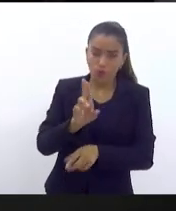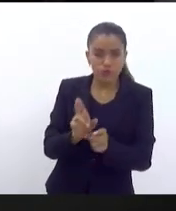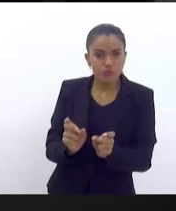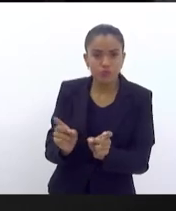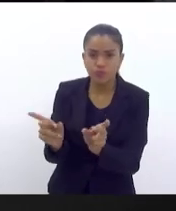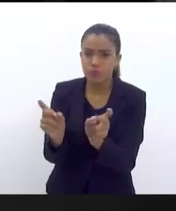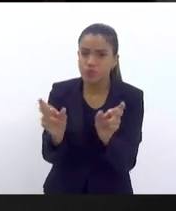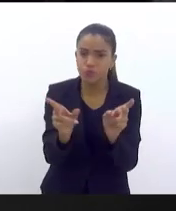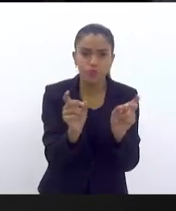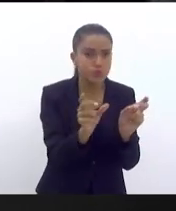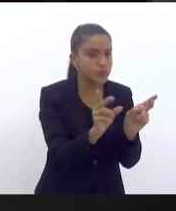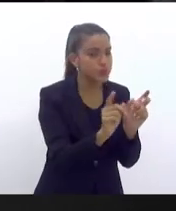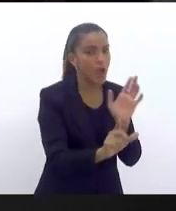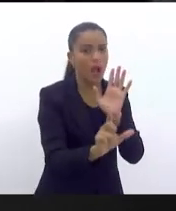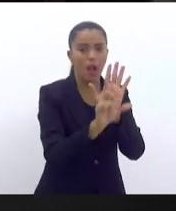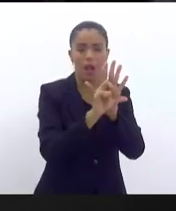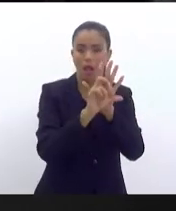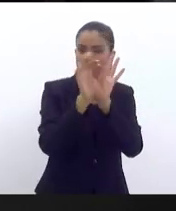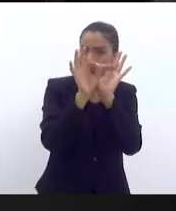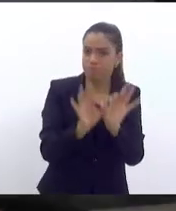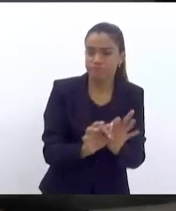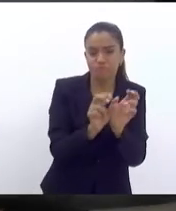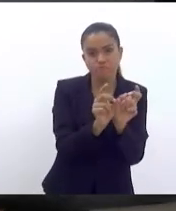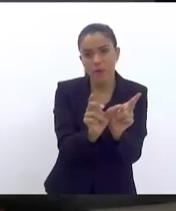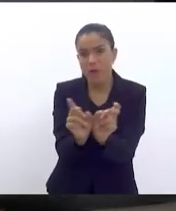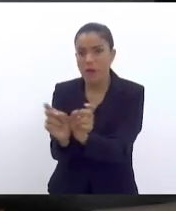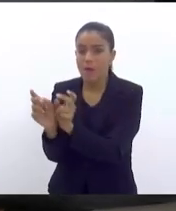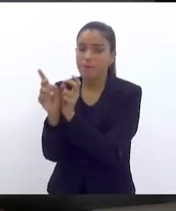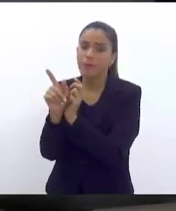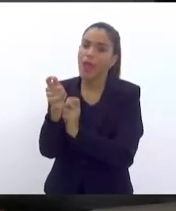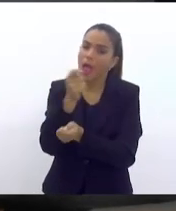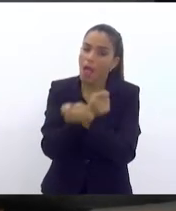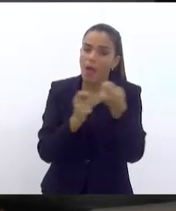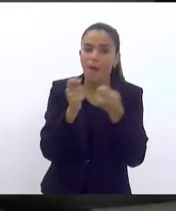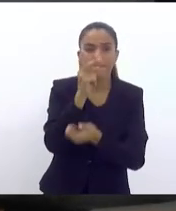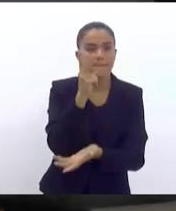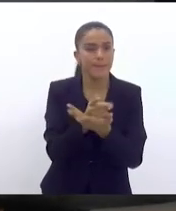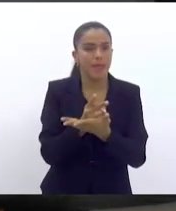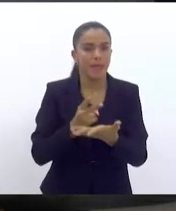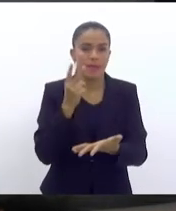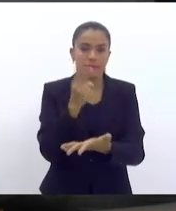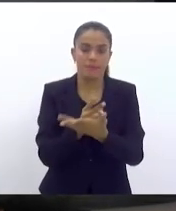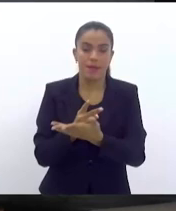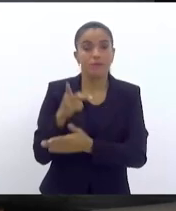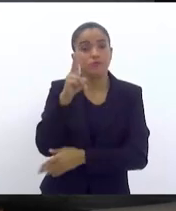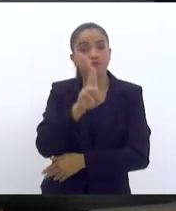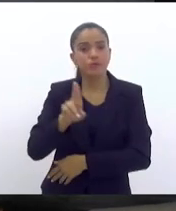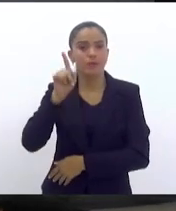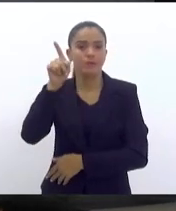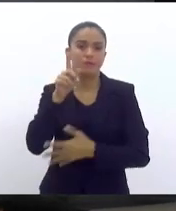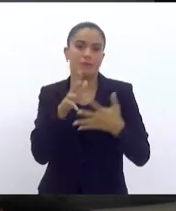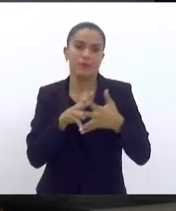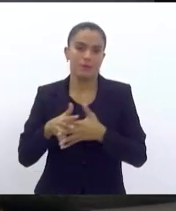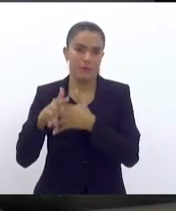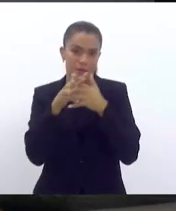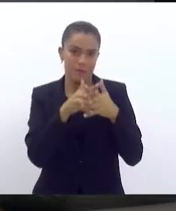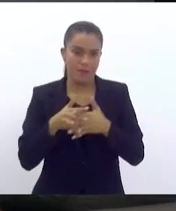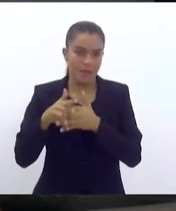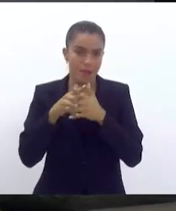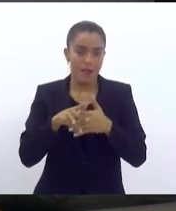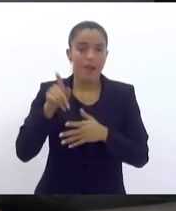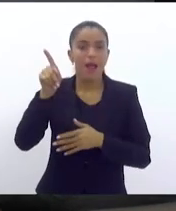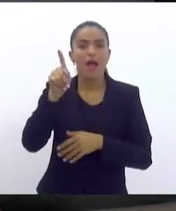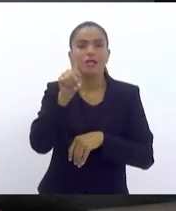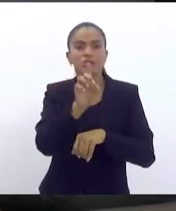da droga para legalização da mesma é a mesma artimanha utilizada por exemplo nos Estados americanos que lá eles voltam